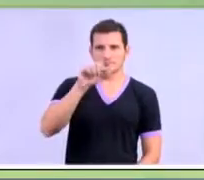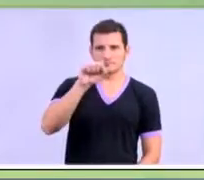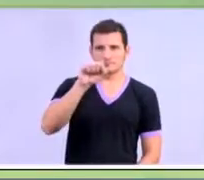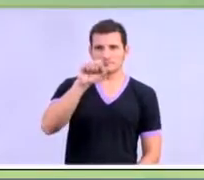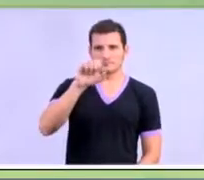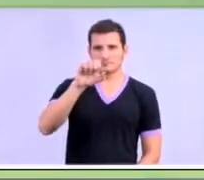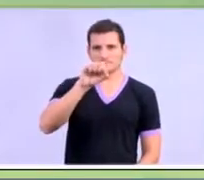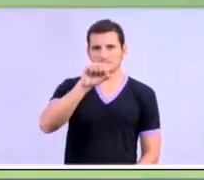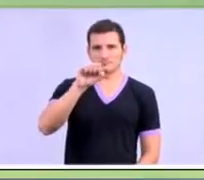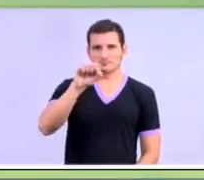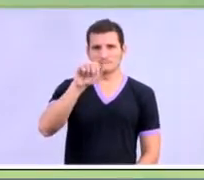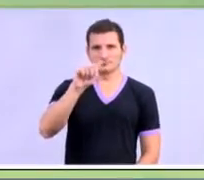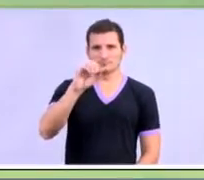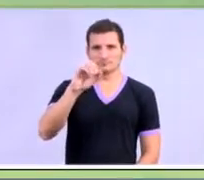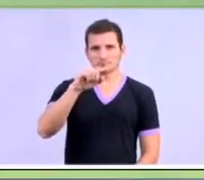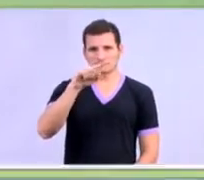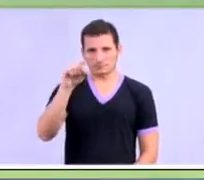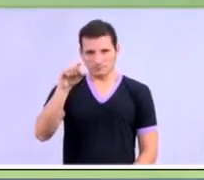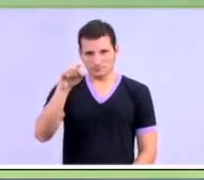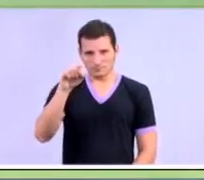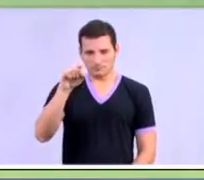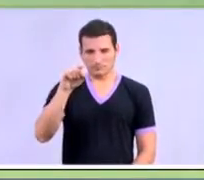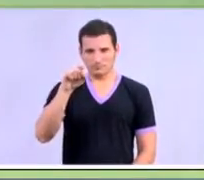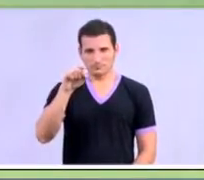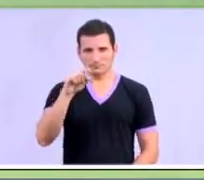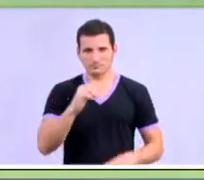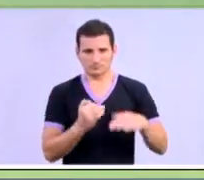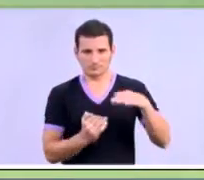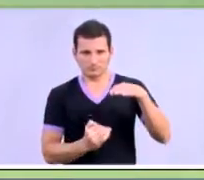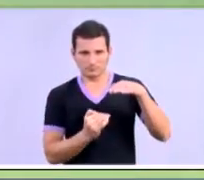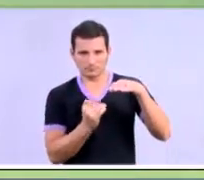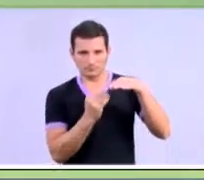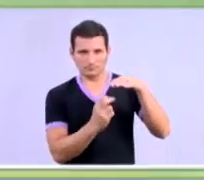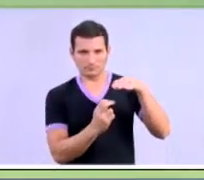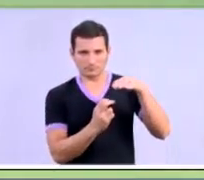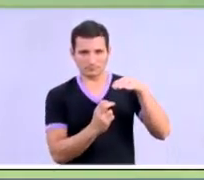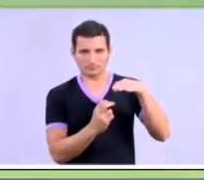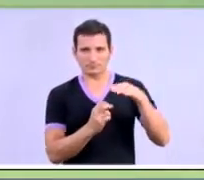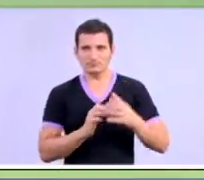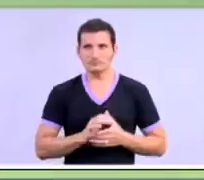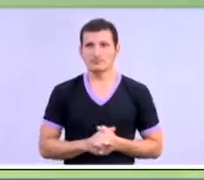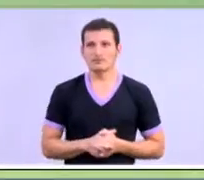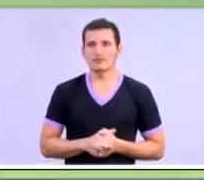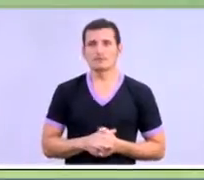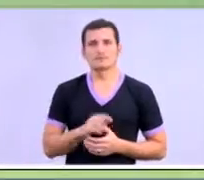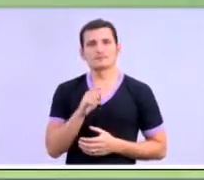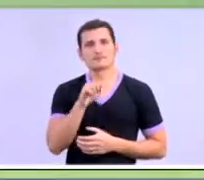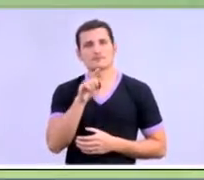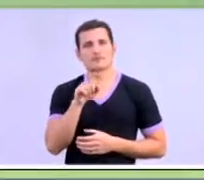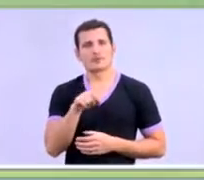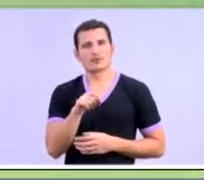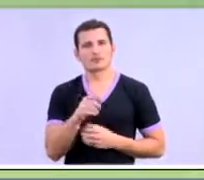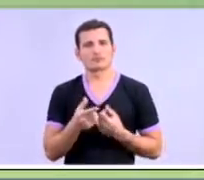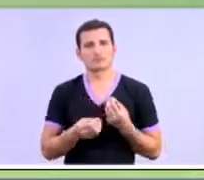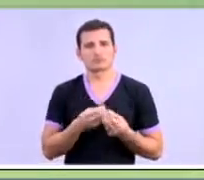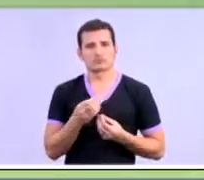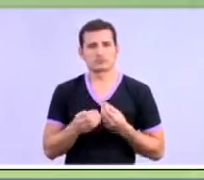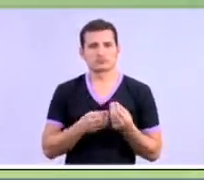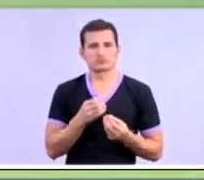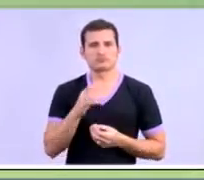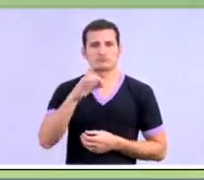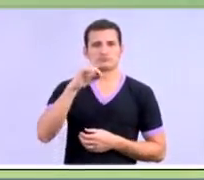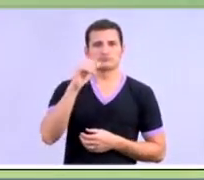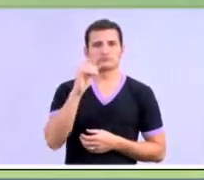camada 5. A camada de sessão é responsável por coordenar o fluxo de dados entre